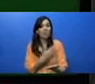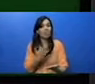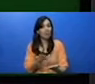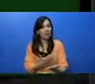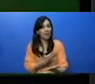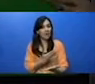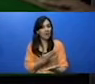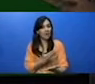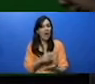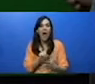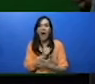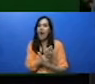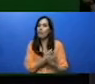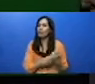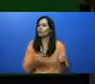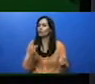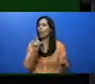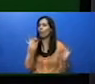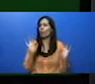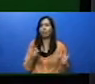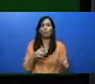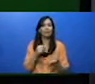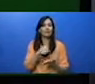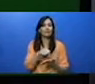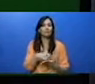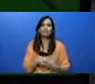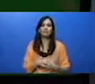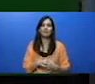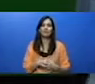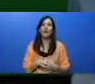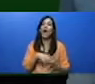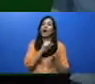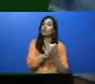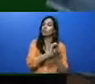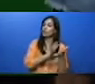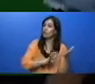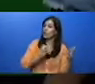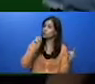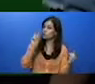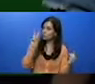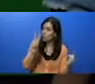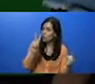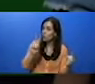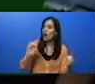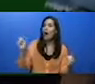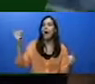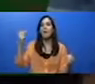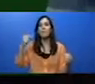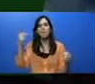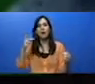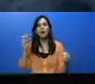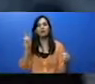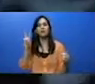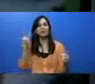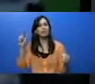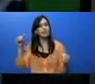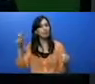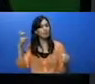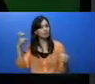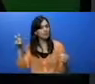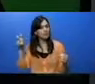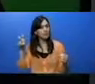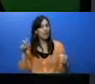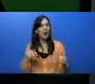para responder. Coloca lá no caderno, atividade 2, página 275. Depois,